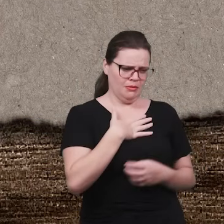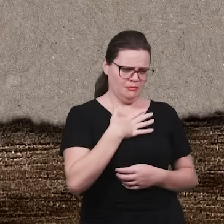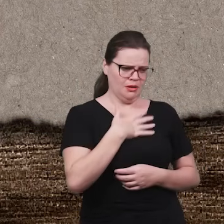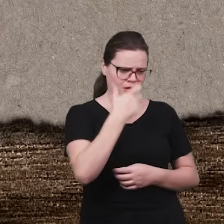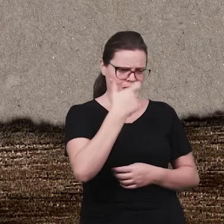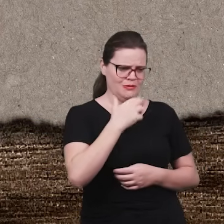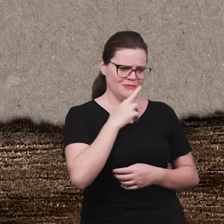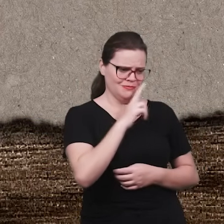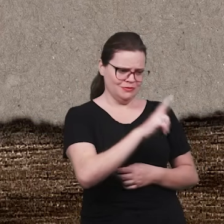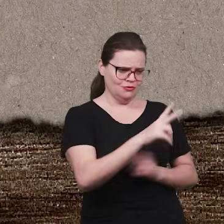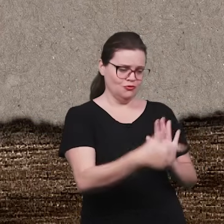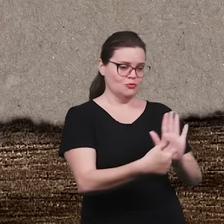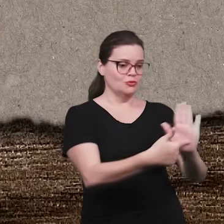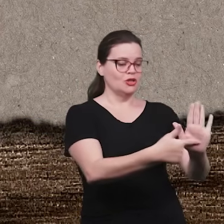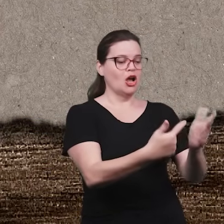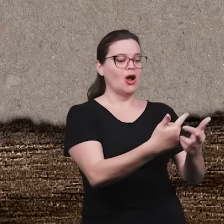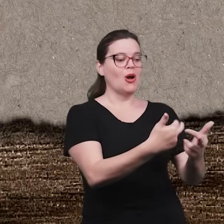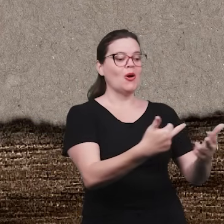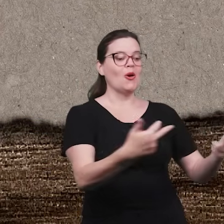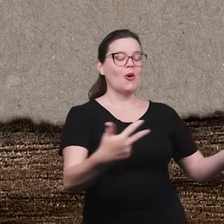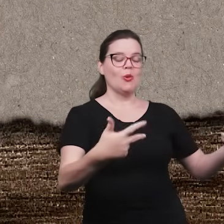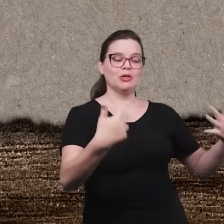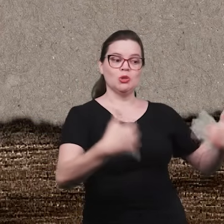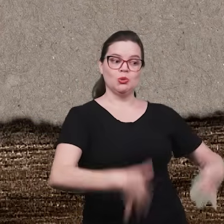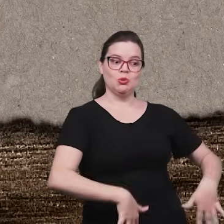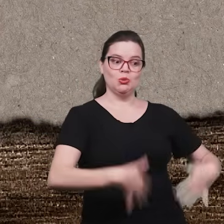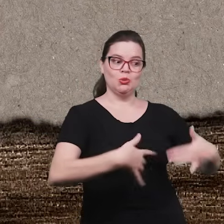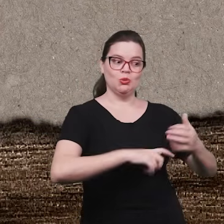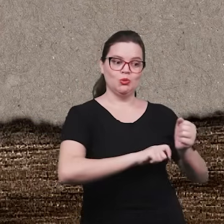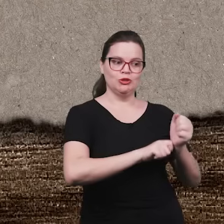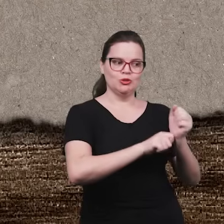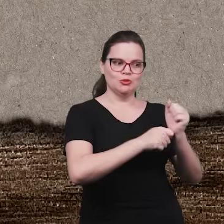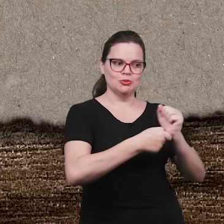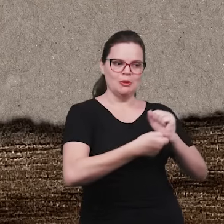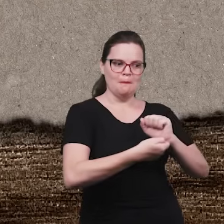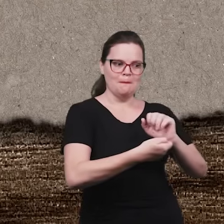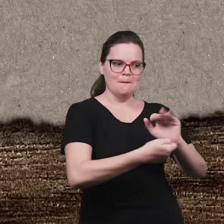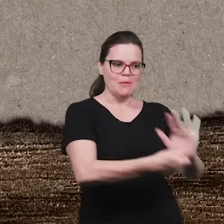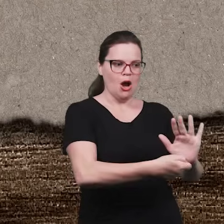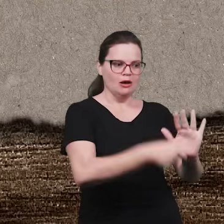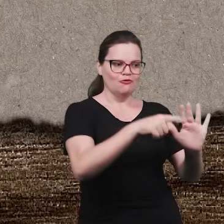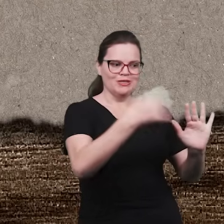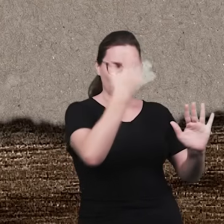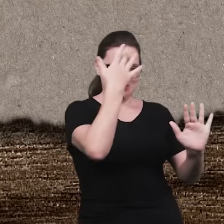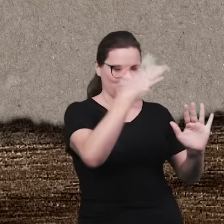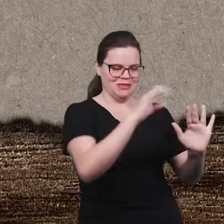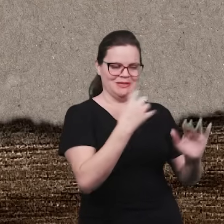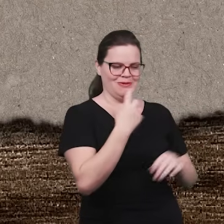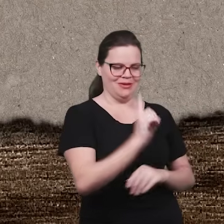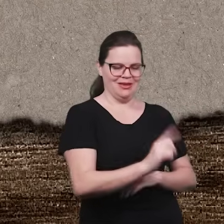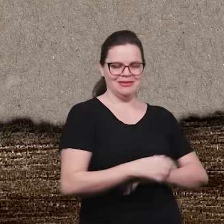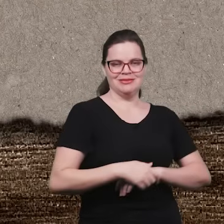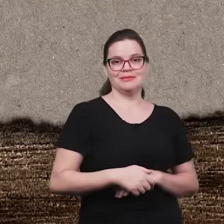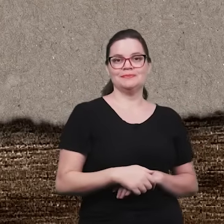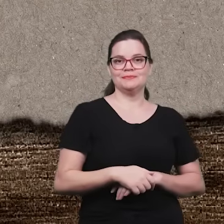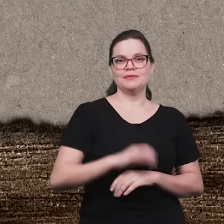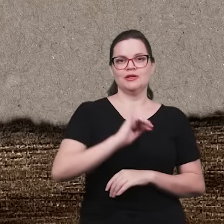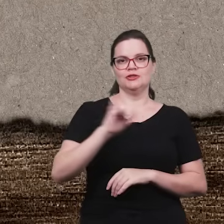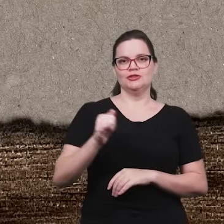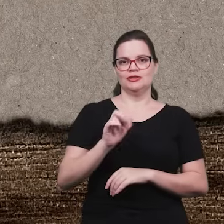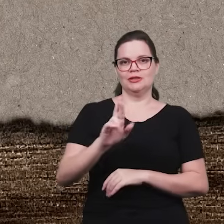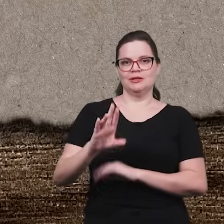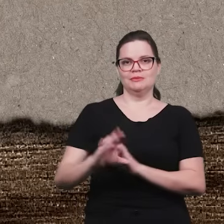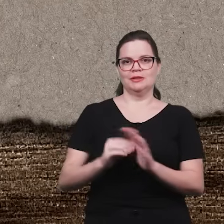e responder-te-ei, e anunciar-te-ei coisas grandes e firmes que não sabes.